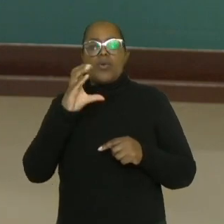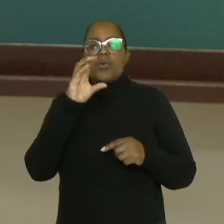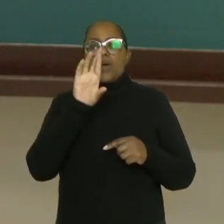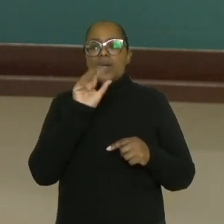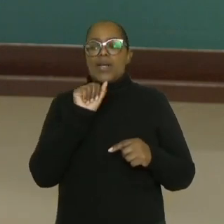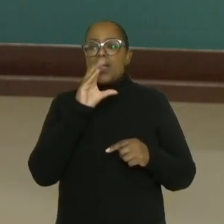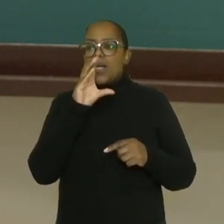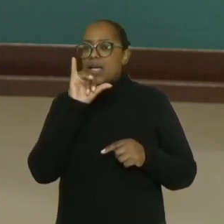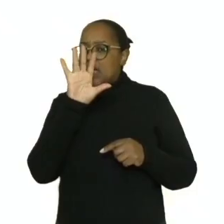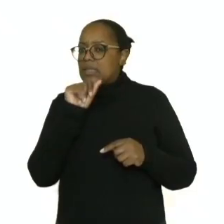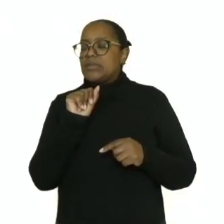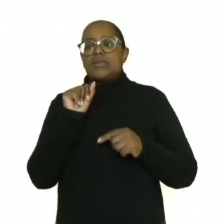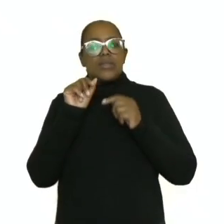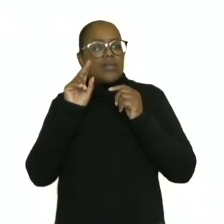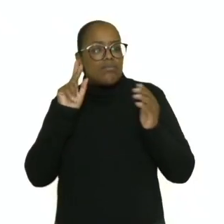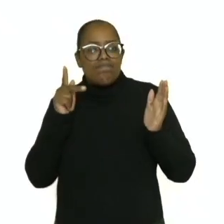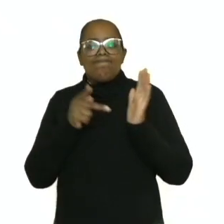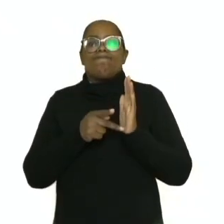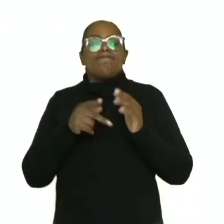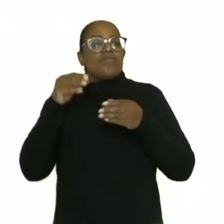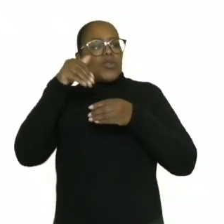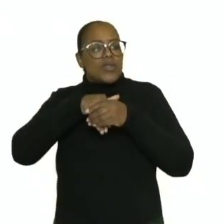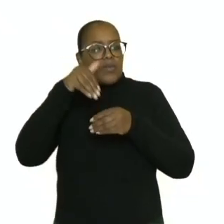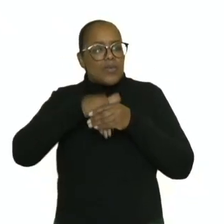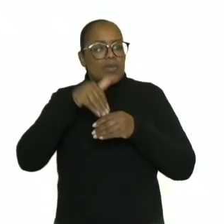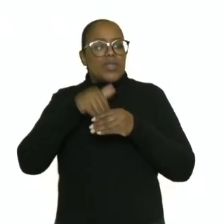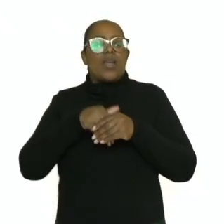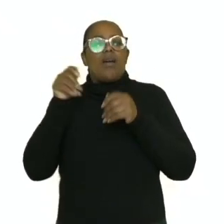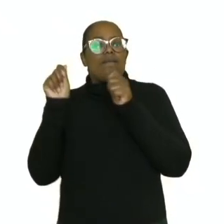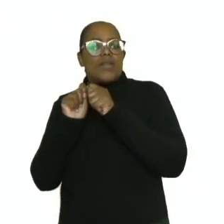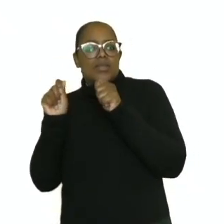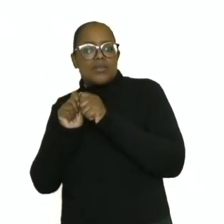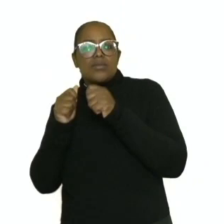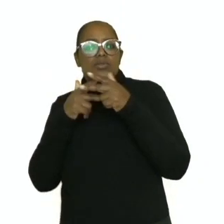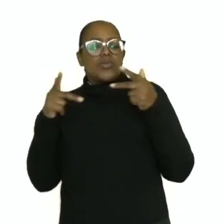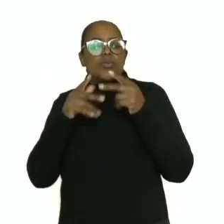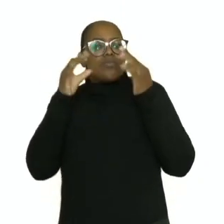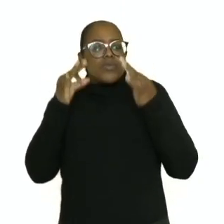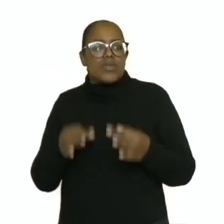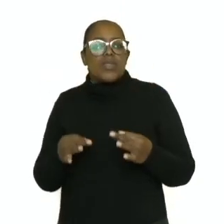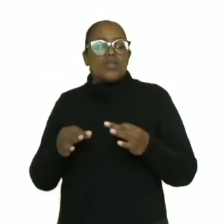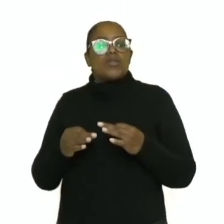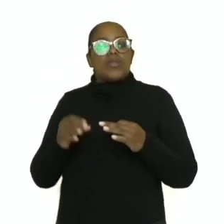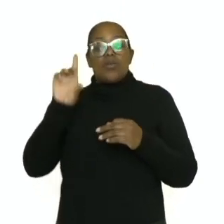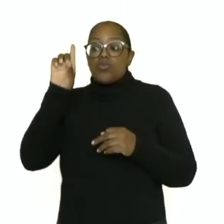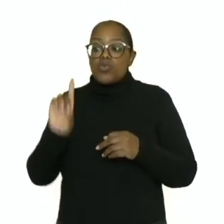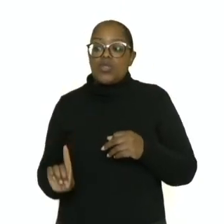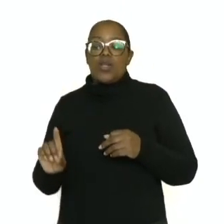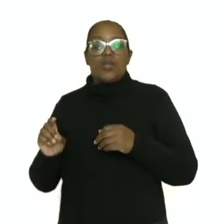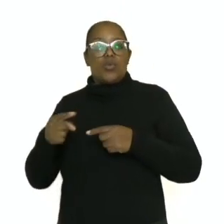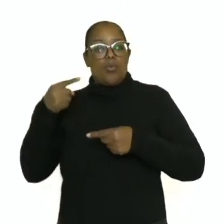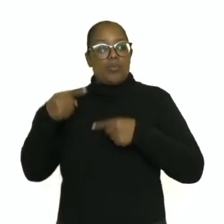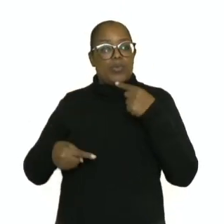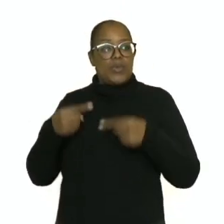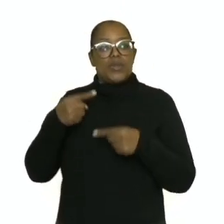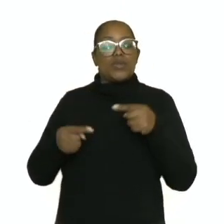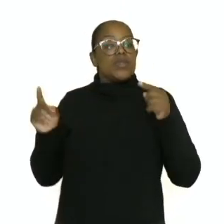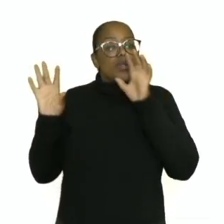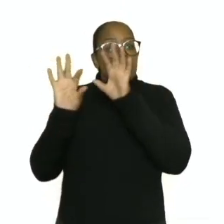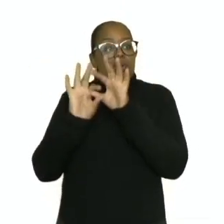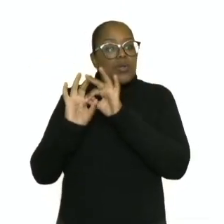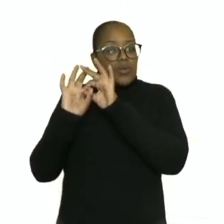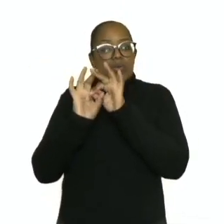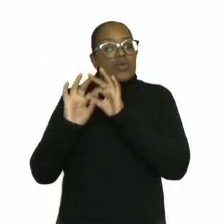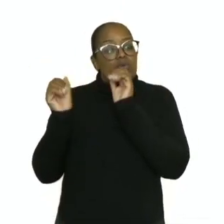pode participar da política, votar, se candidatar, os direitos políticos. Eles estão interligados aos